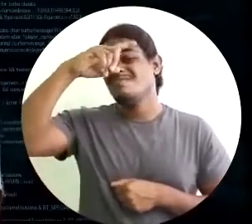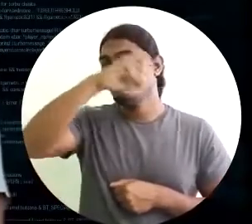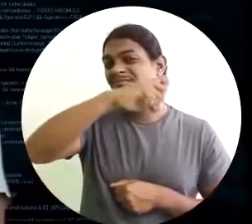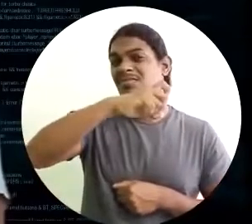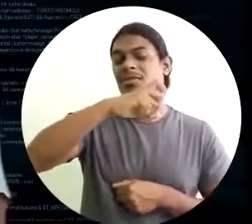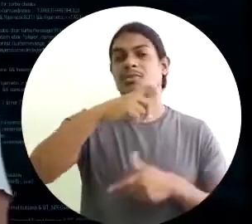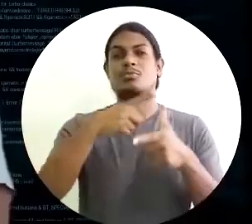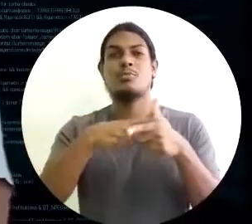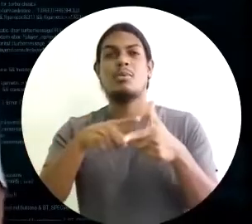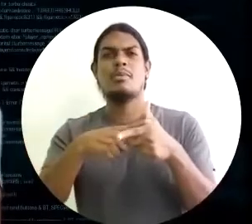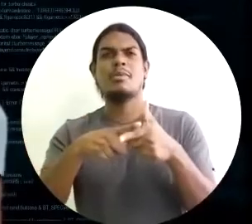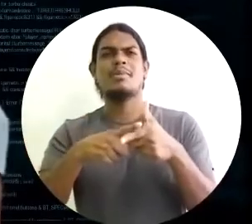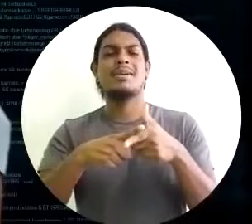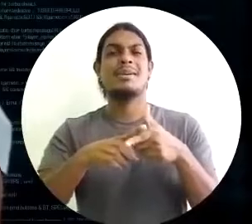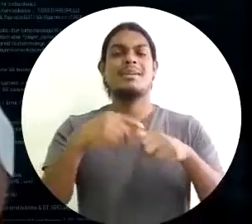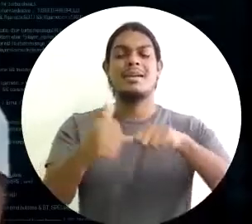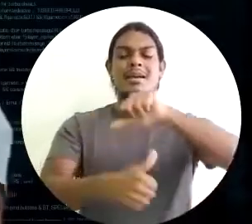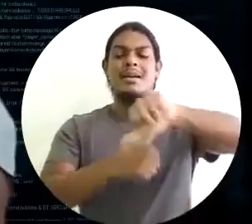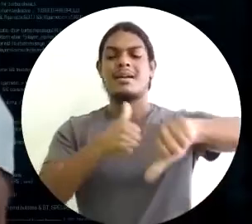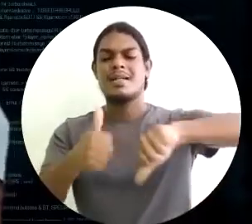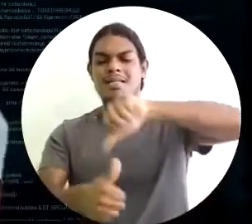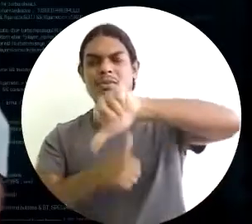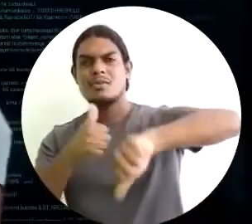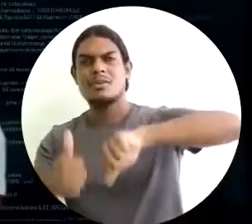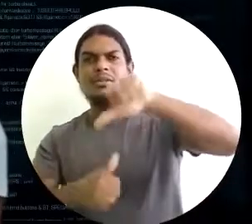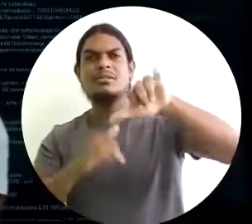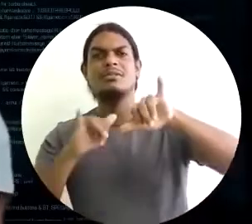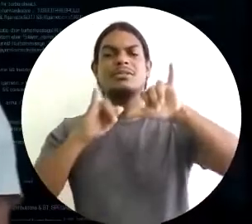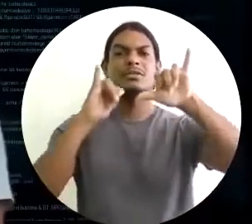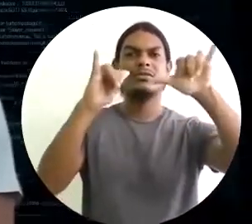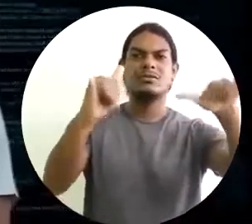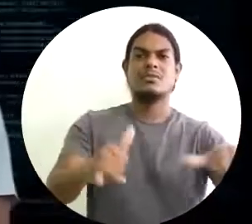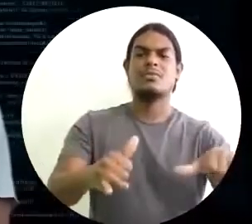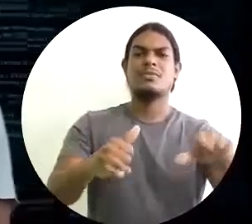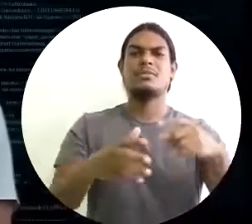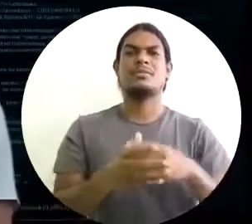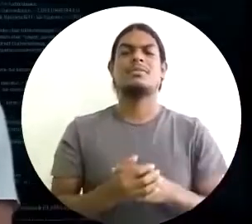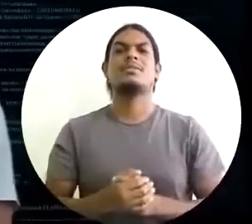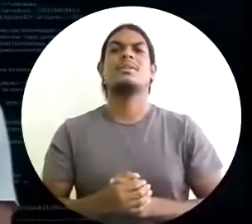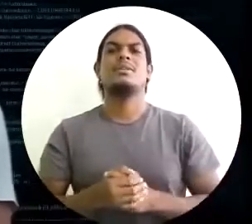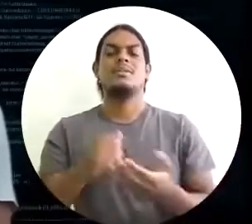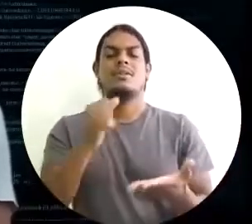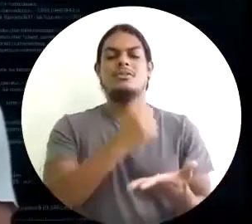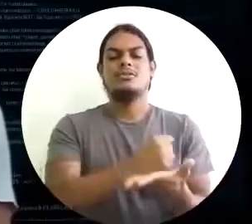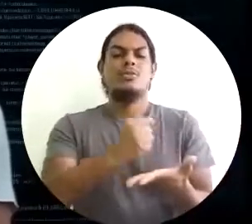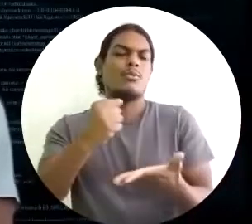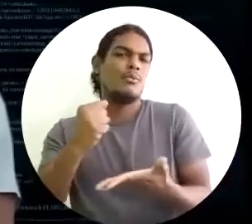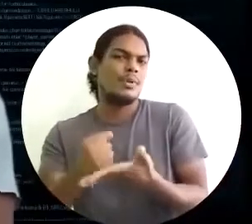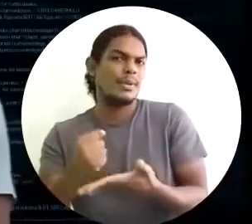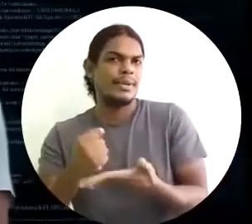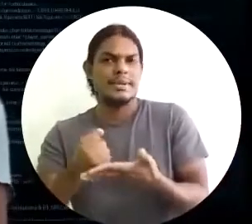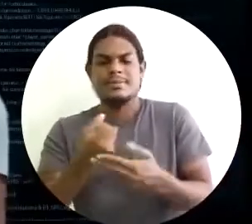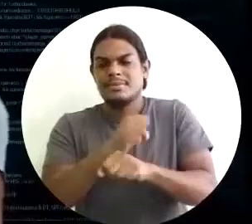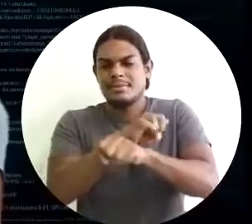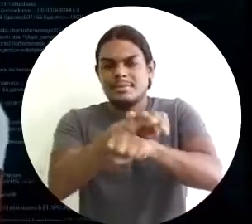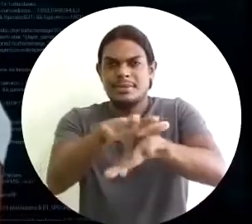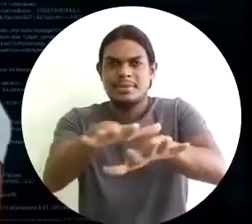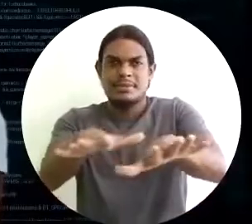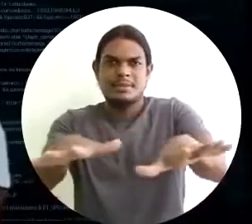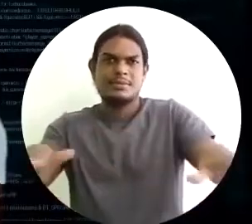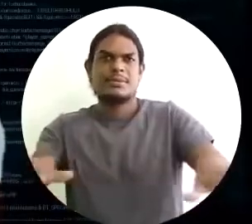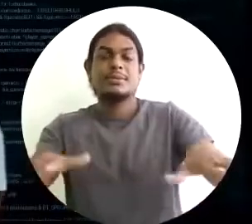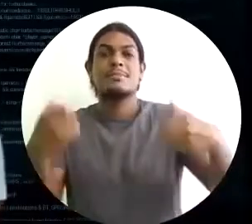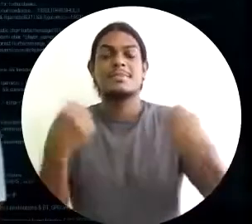de documentos. A troca de informação era grande nessa empresa e então ela precisava de que